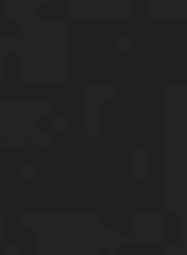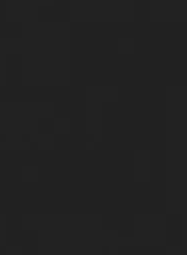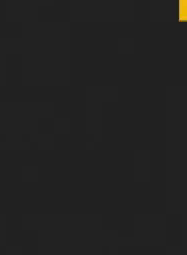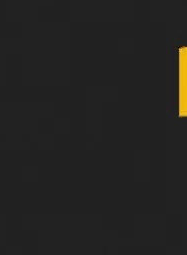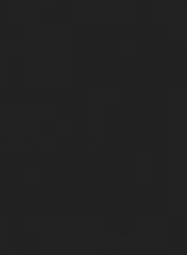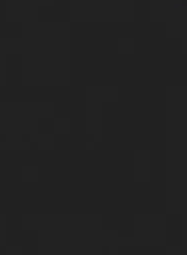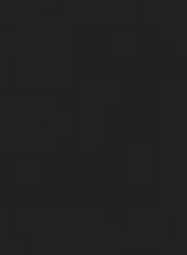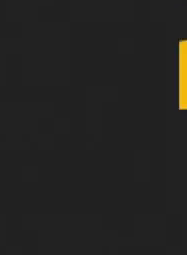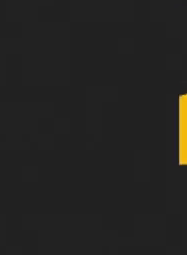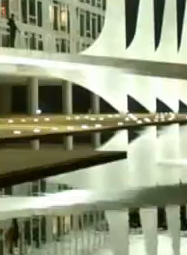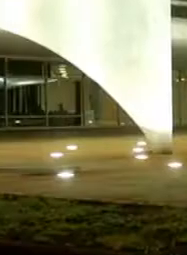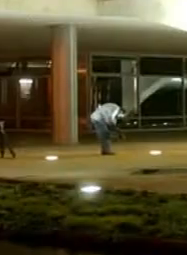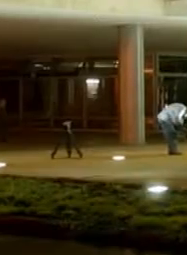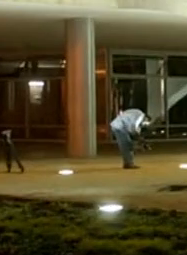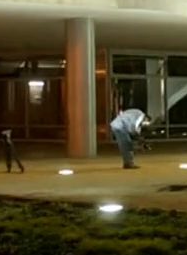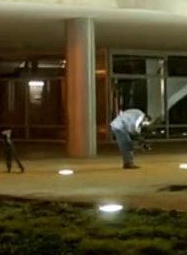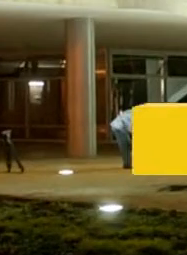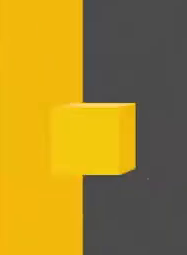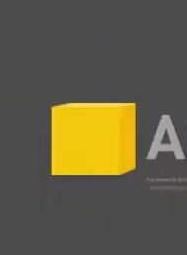ae